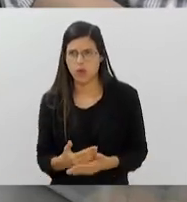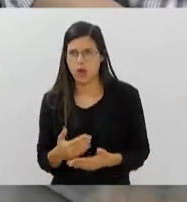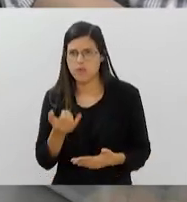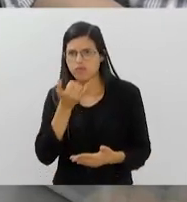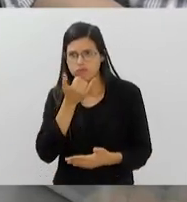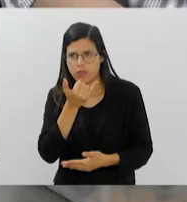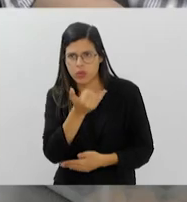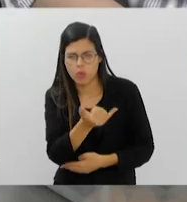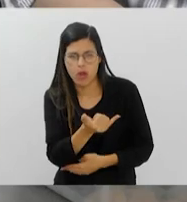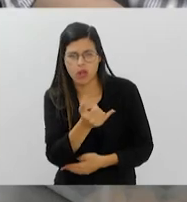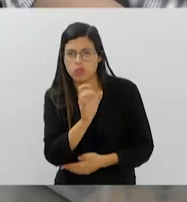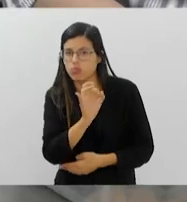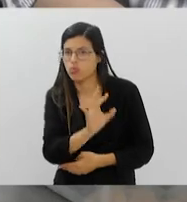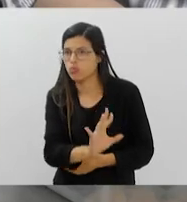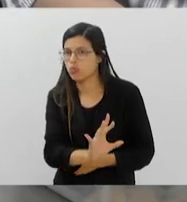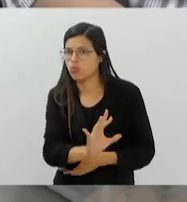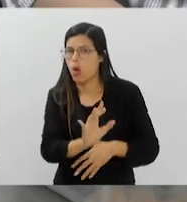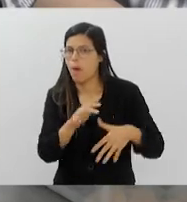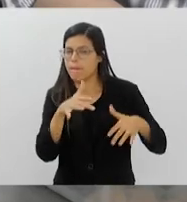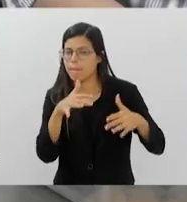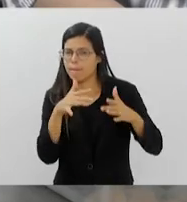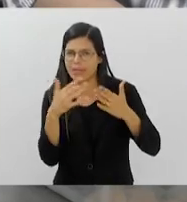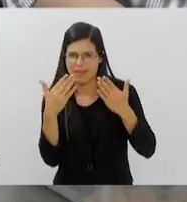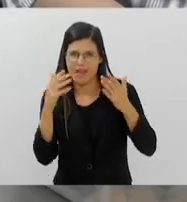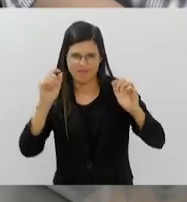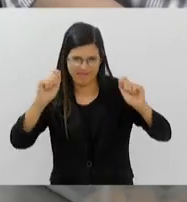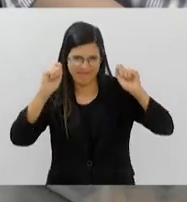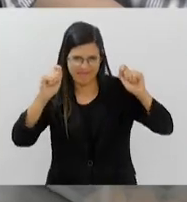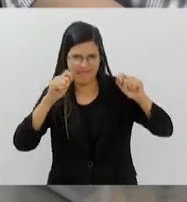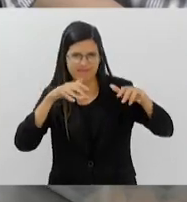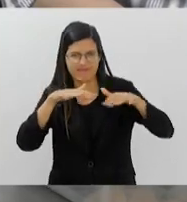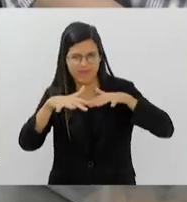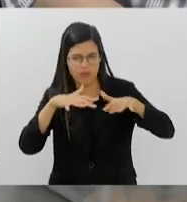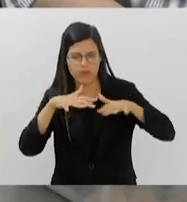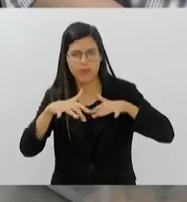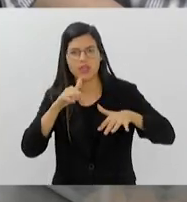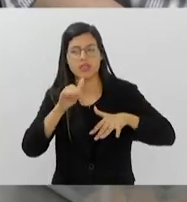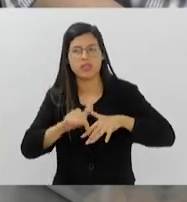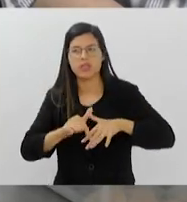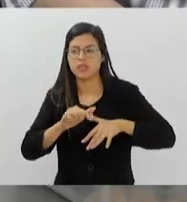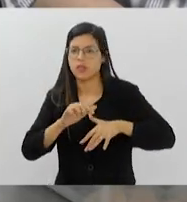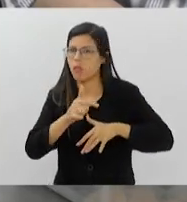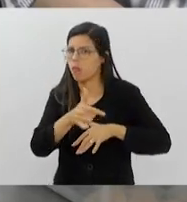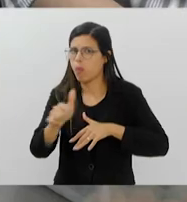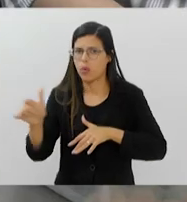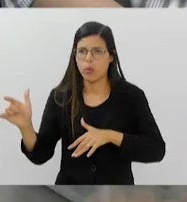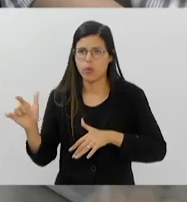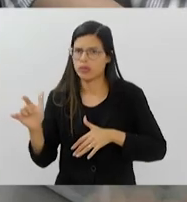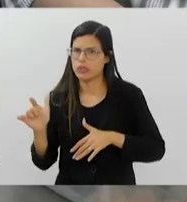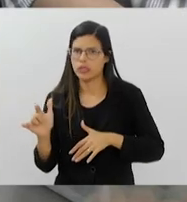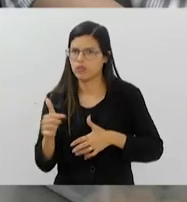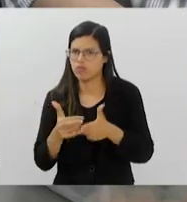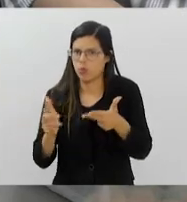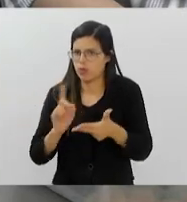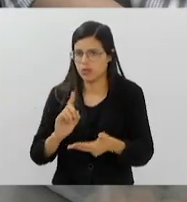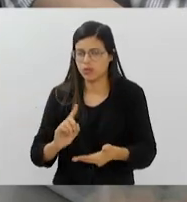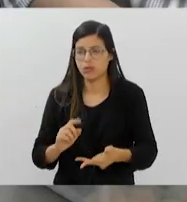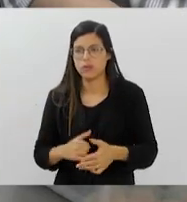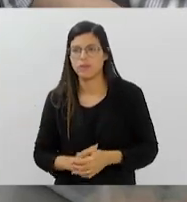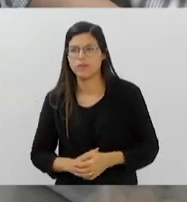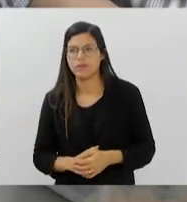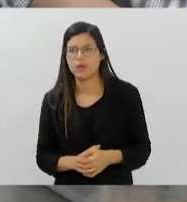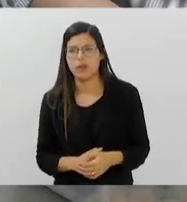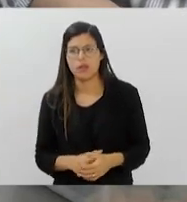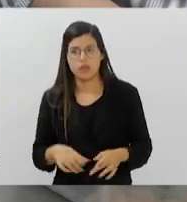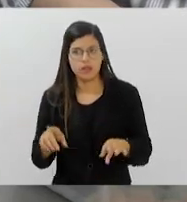anistiado pela manifestação das suas demandas e não por outras coisas. Mas não por um ato... E outra questão, estava vendo aqui